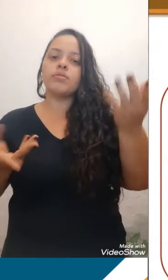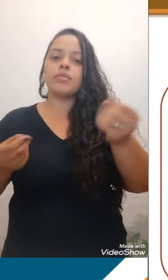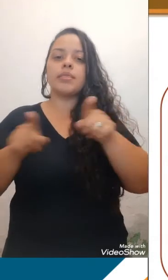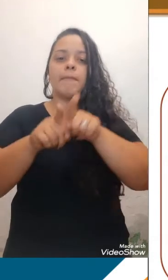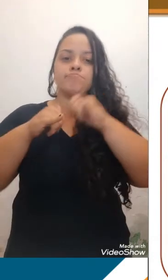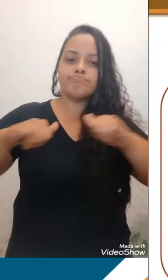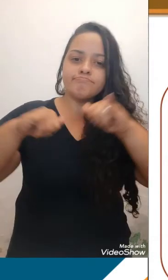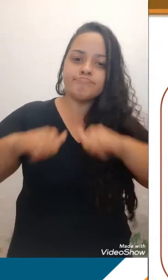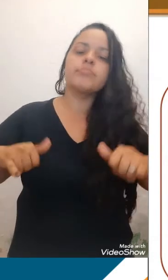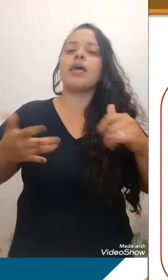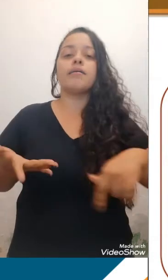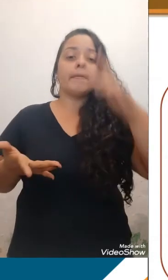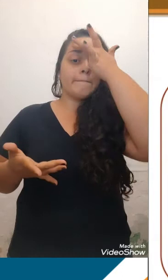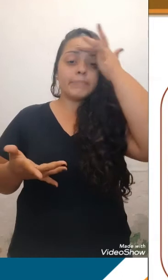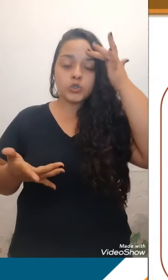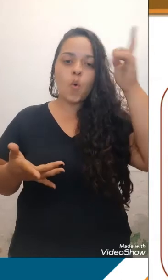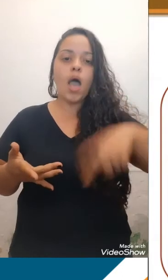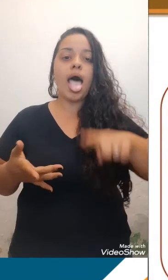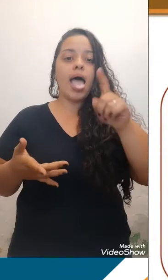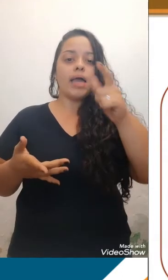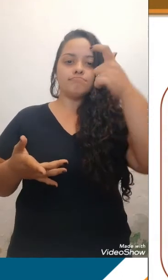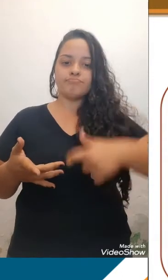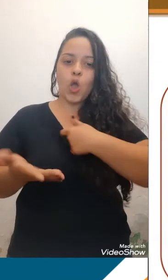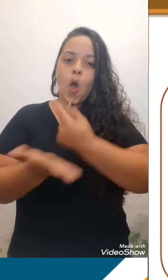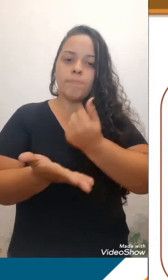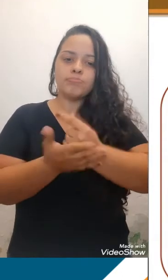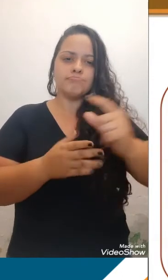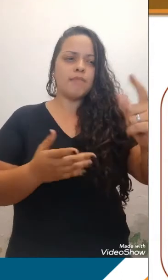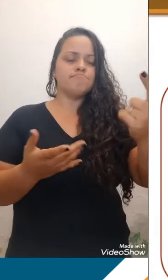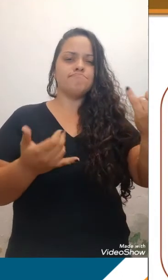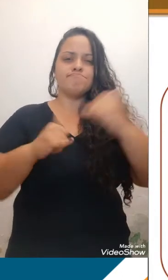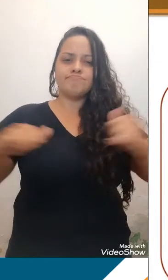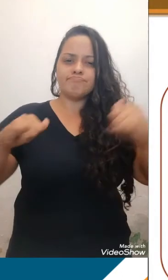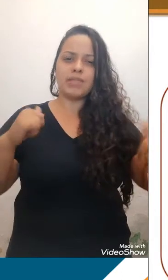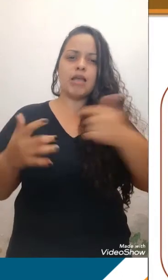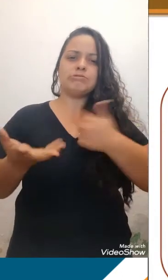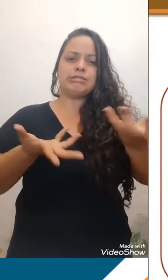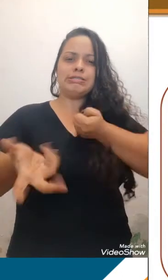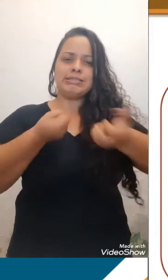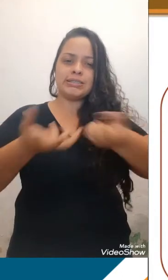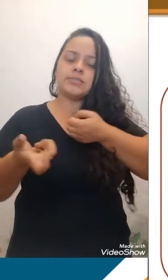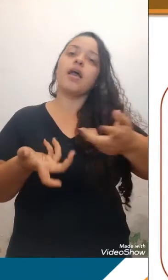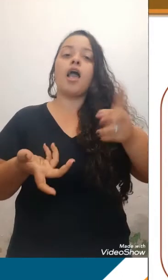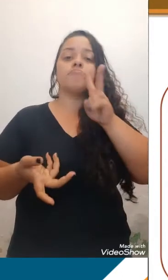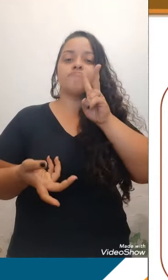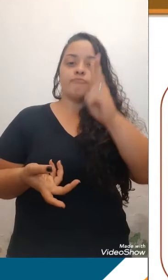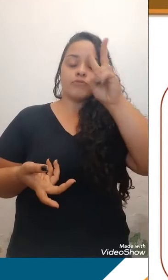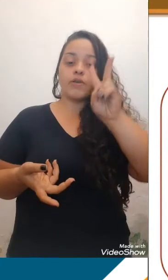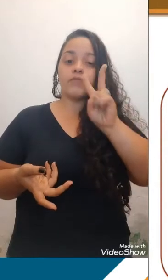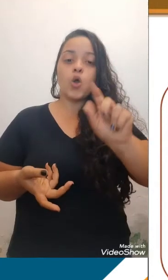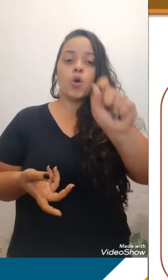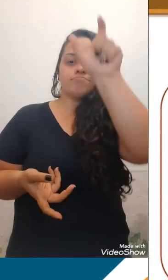publicitárias. Por conseguinte, os indivíduos são bombardeados por anúncios que contribuirão para traçar perfis